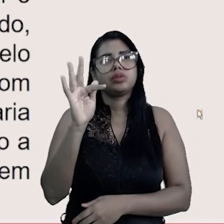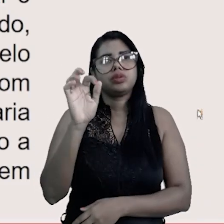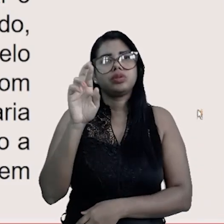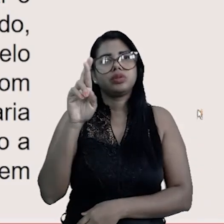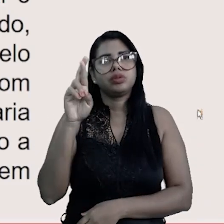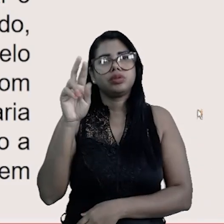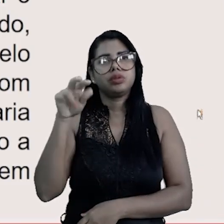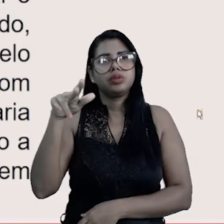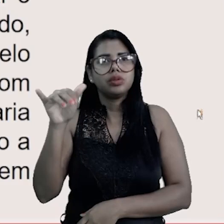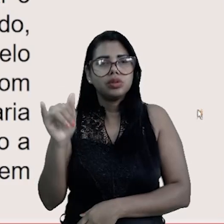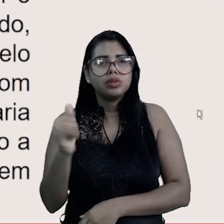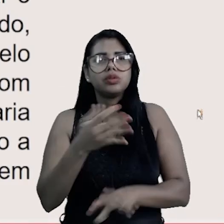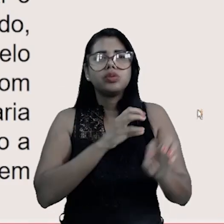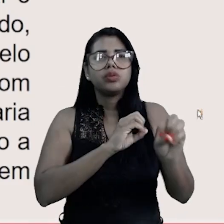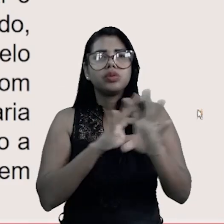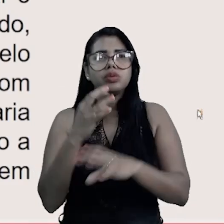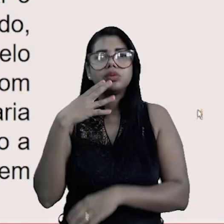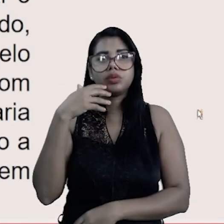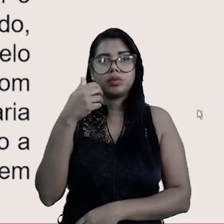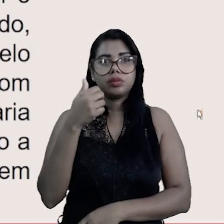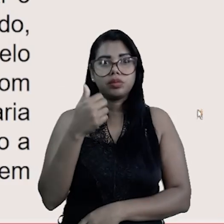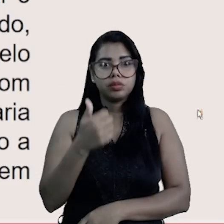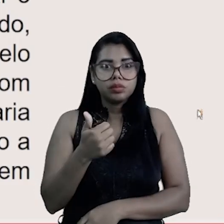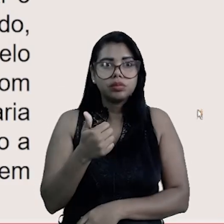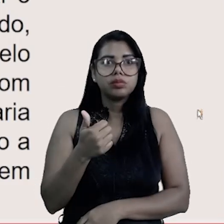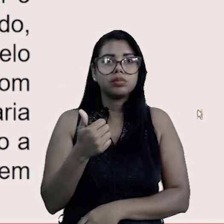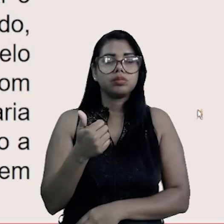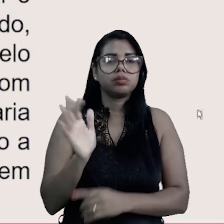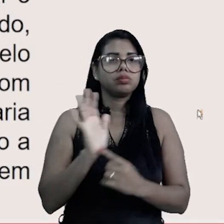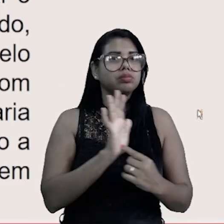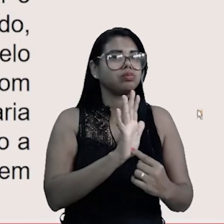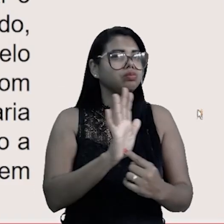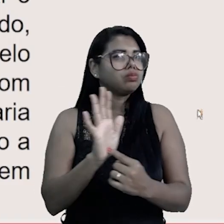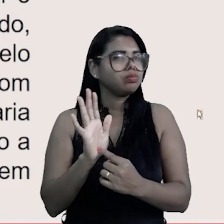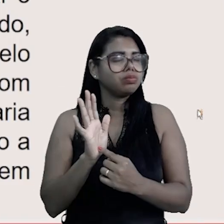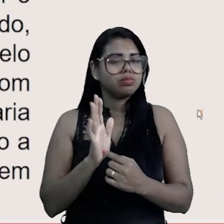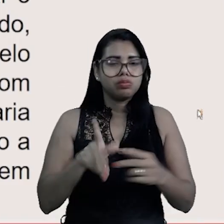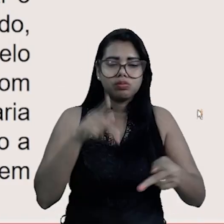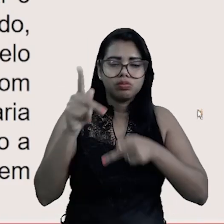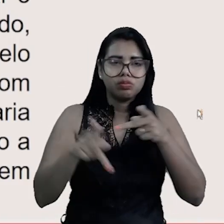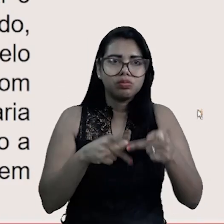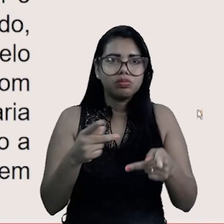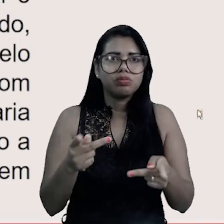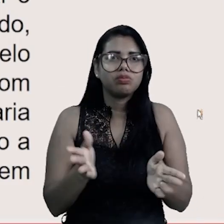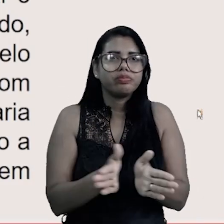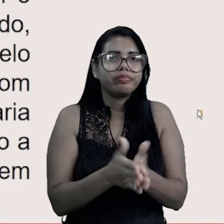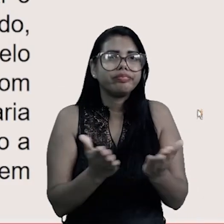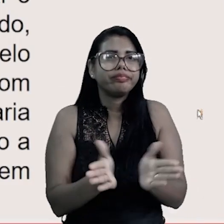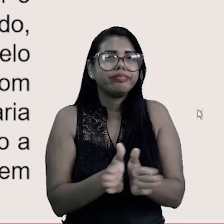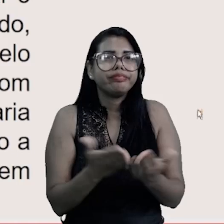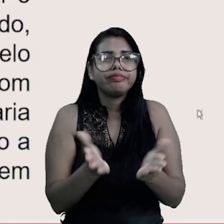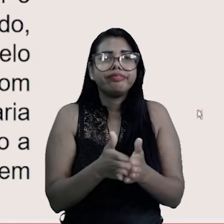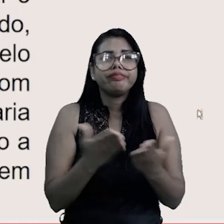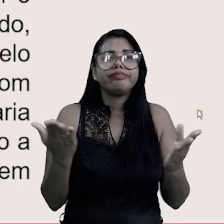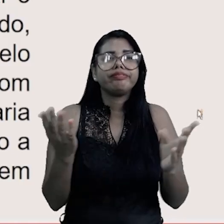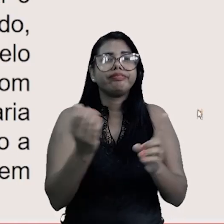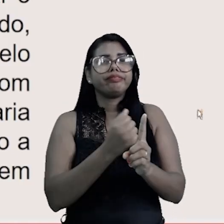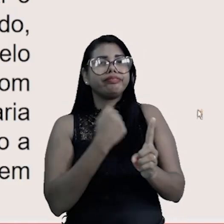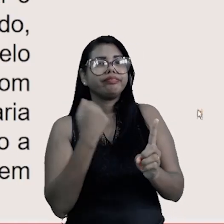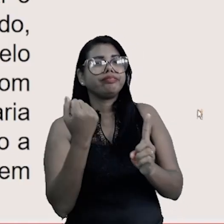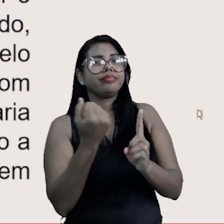de qualidade não sujeitaria seu povo a condições de precária cidadania,